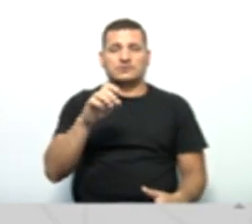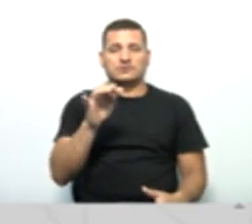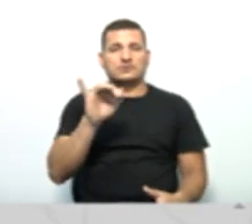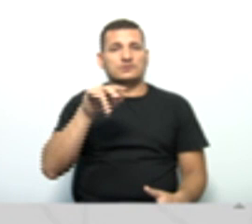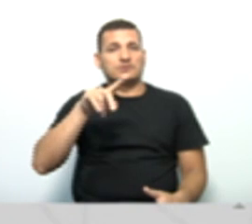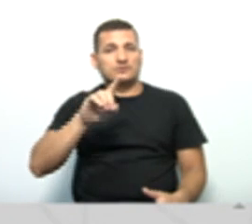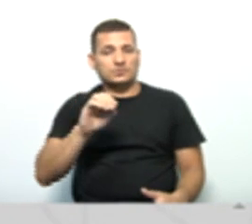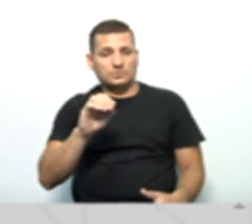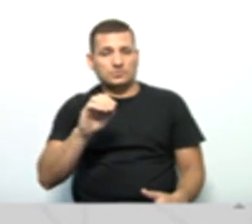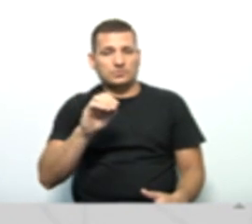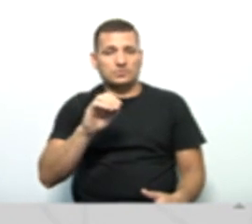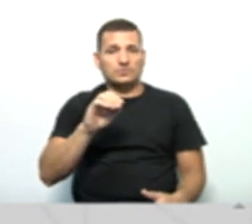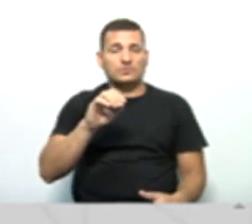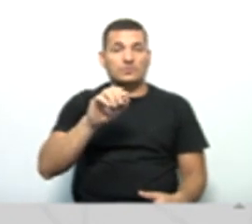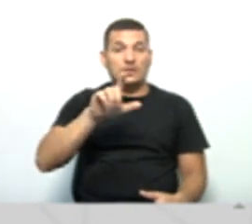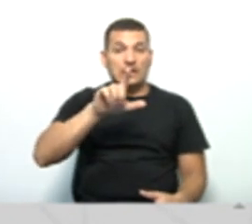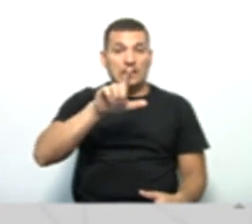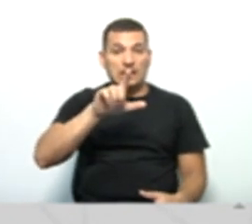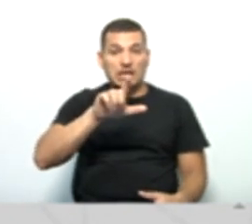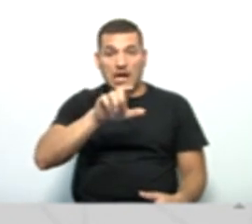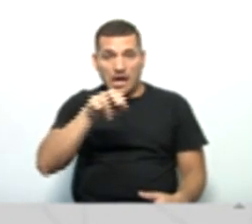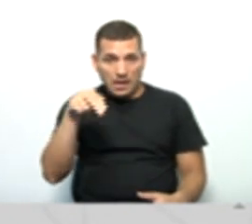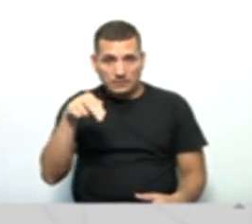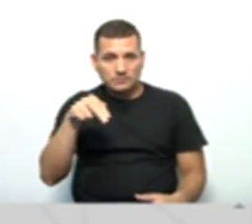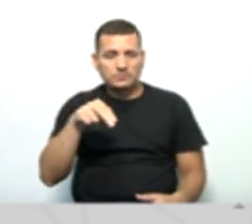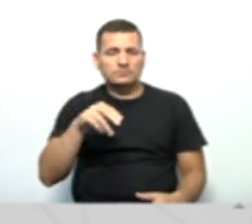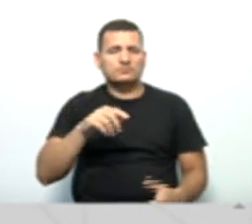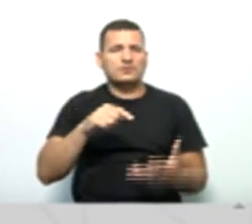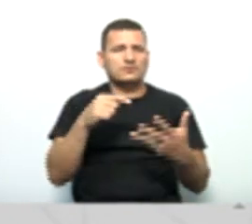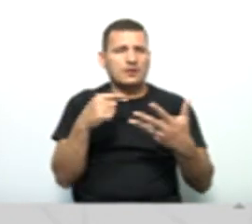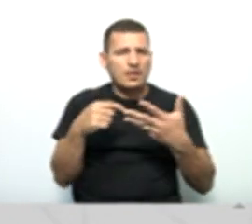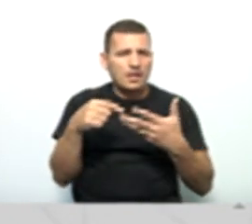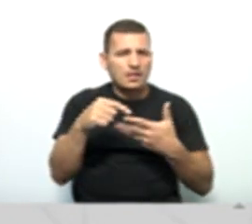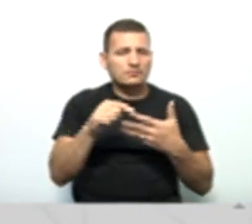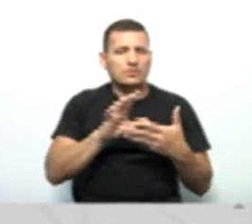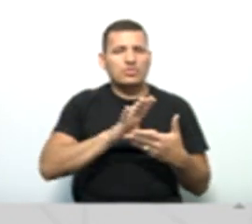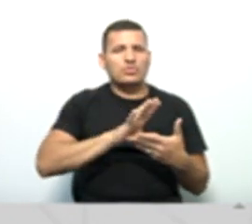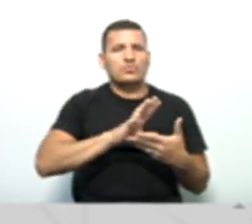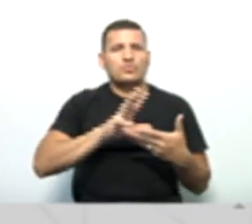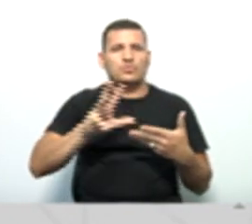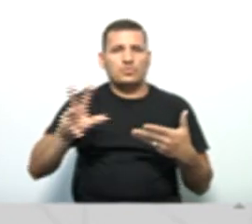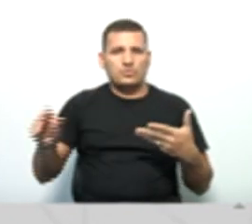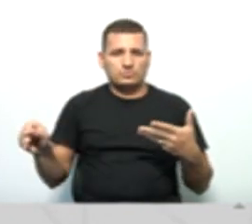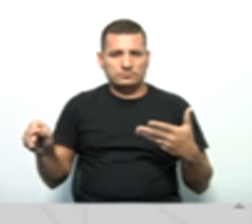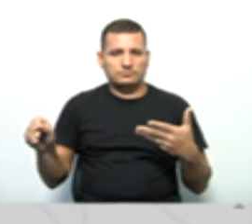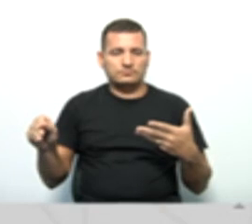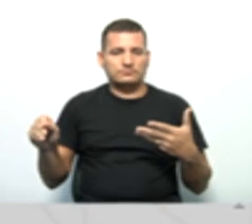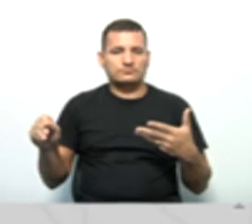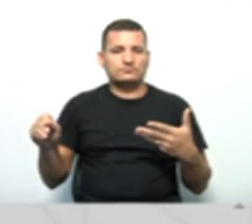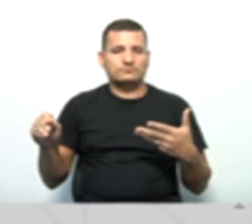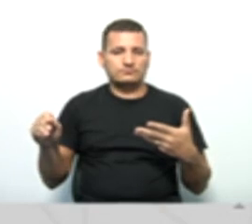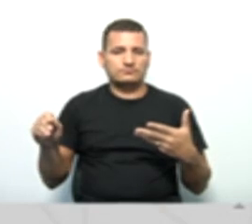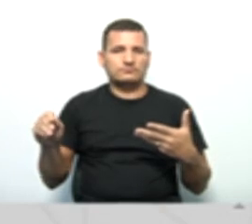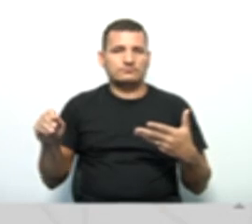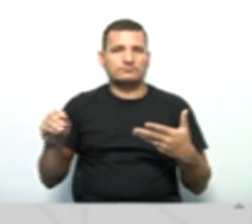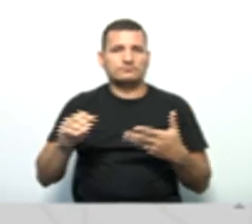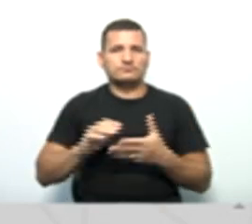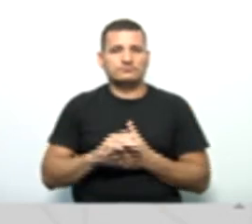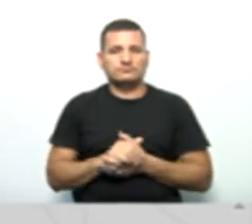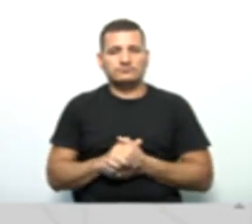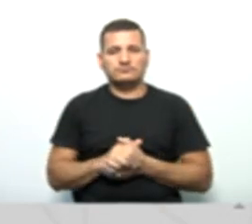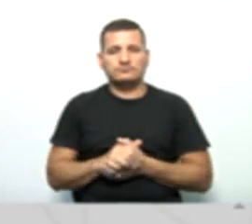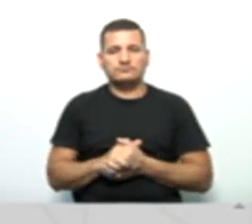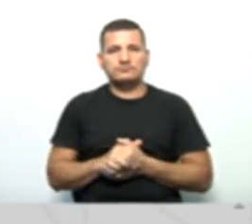conta os repetidos. Por exemplo, se na lista tiver 2, 10, né, ele vai contar, ele vai identificar que é 2, tem